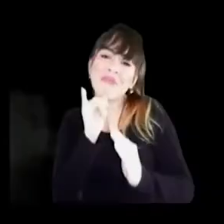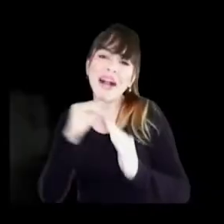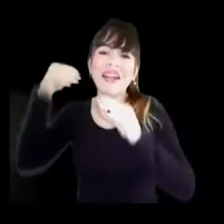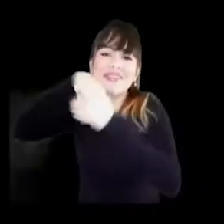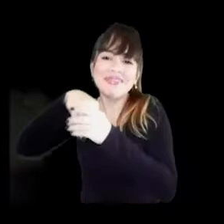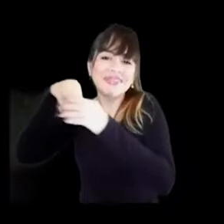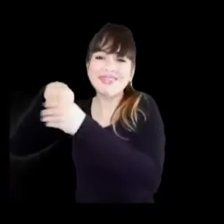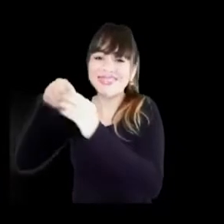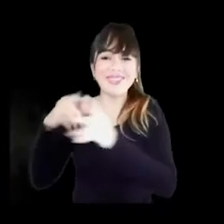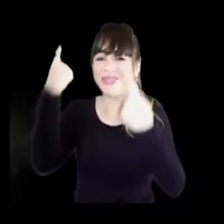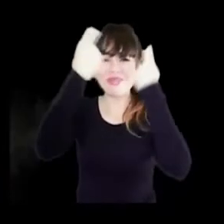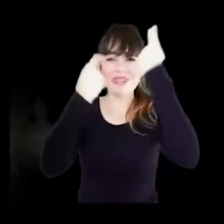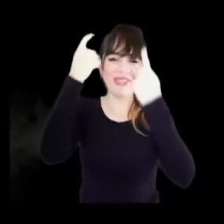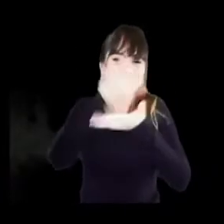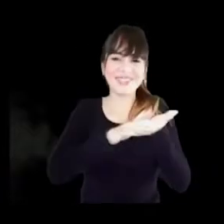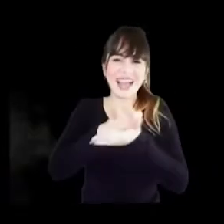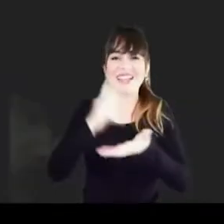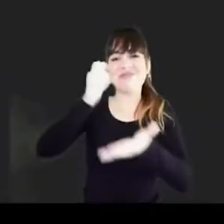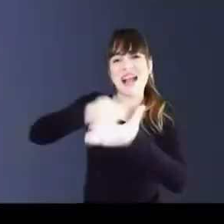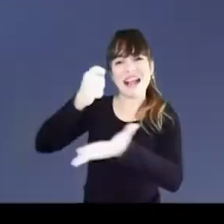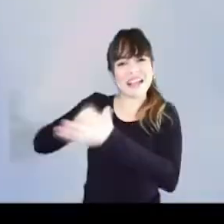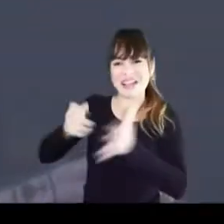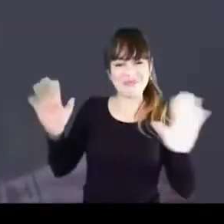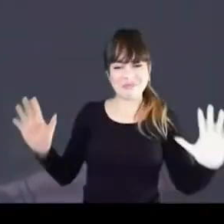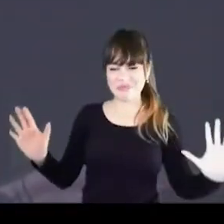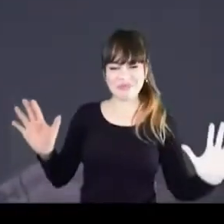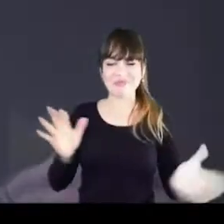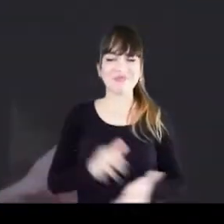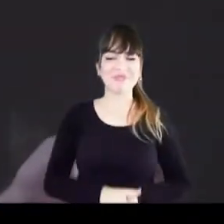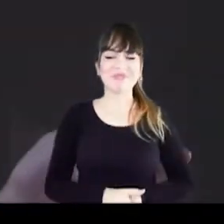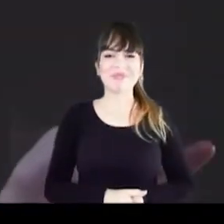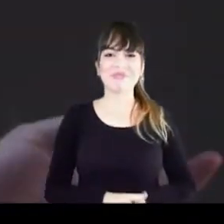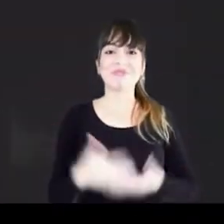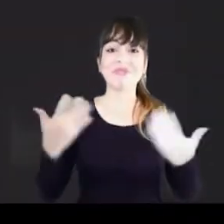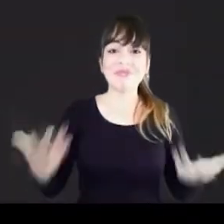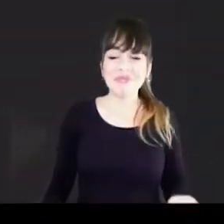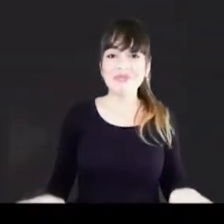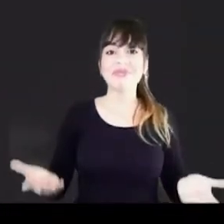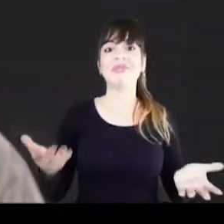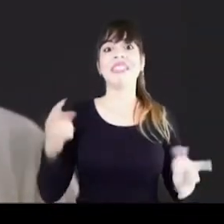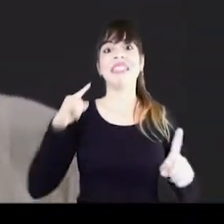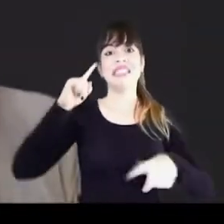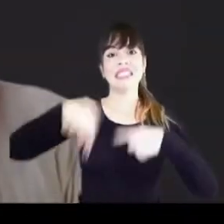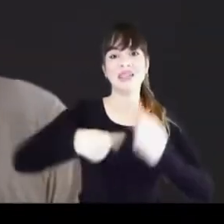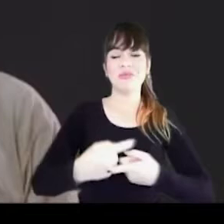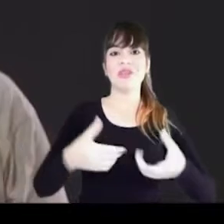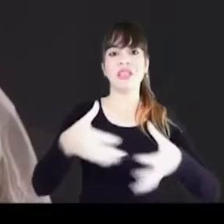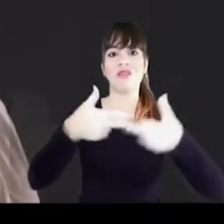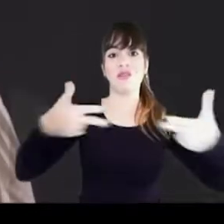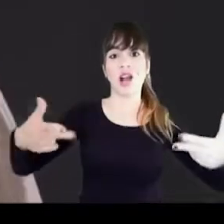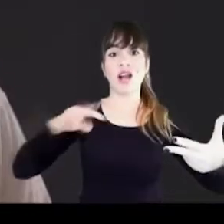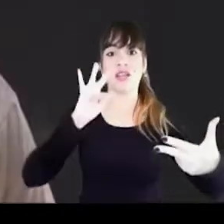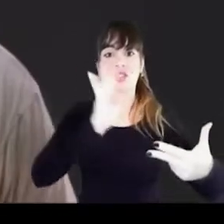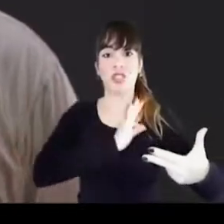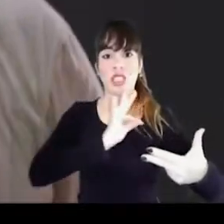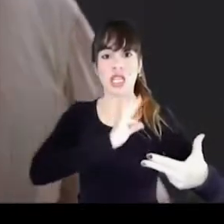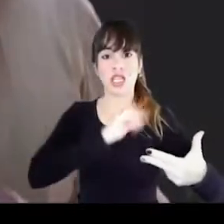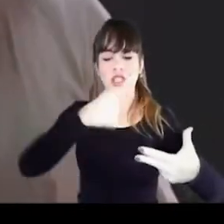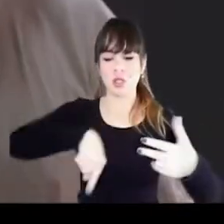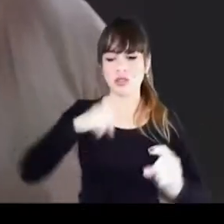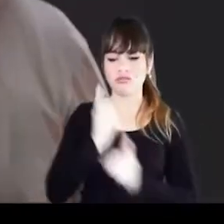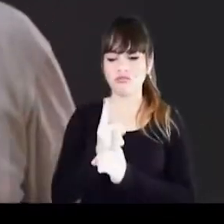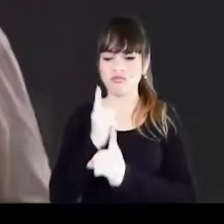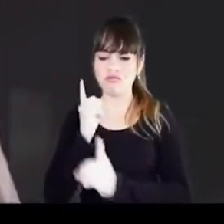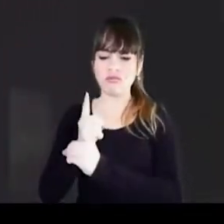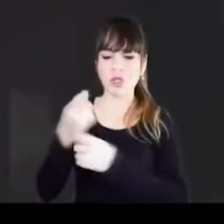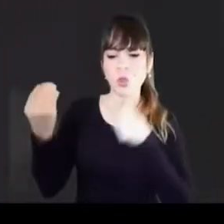pai. Tela preta. Murilo visto de frente. Aí, dentro dessas questões técnicas que a